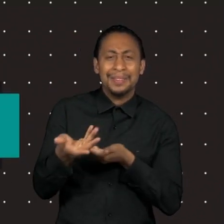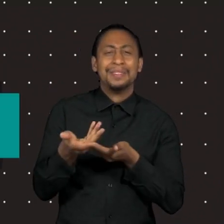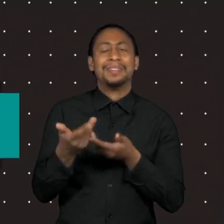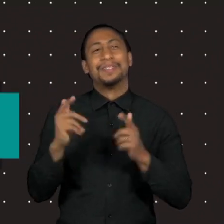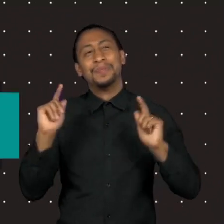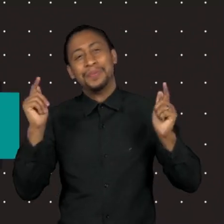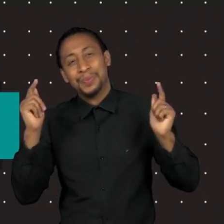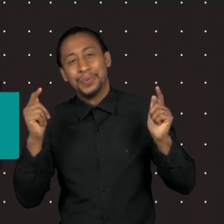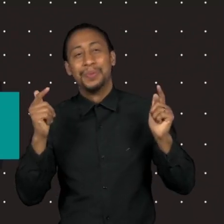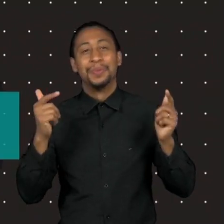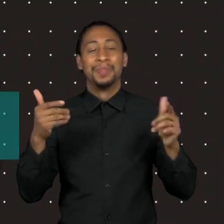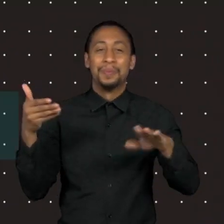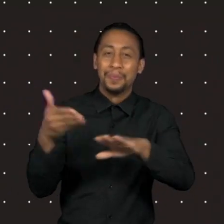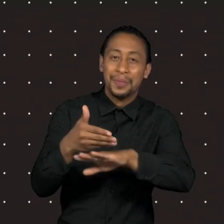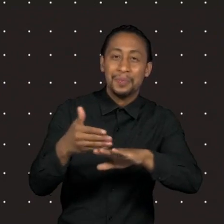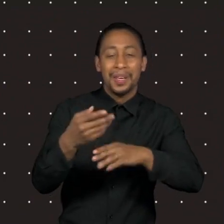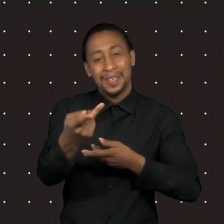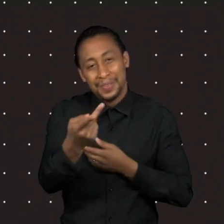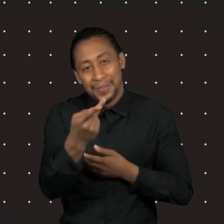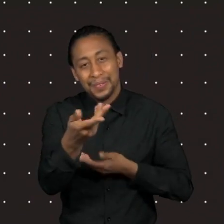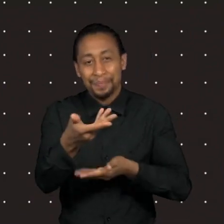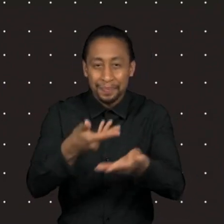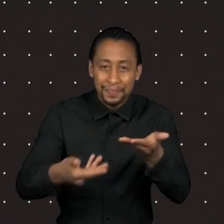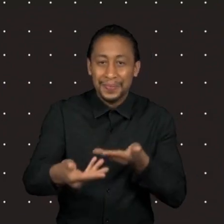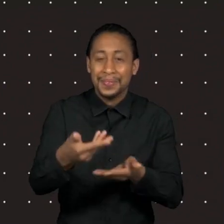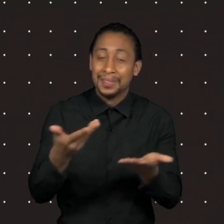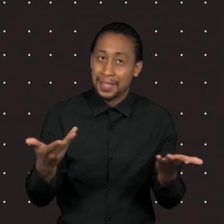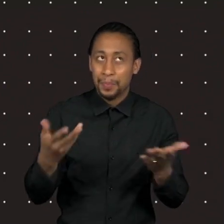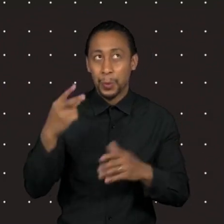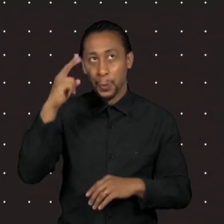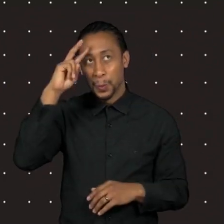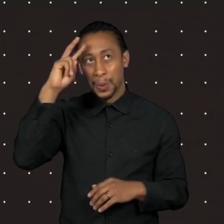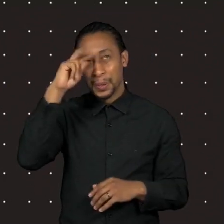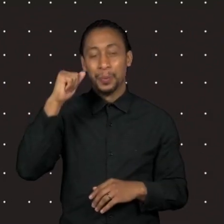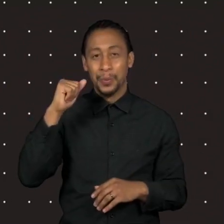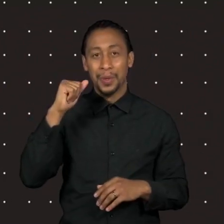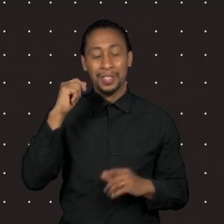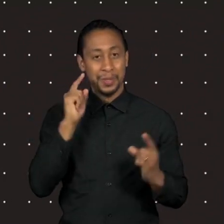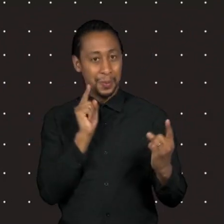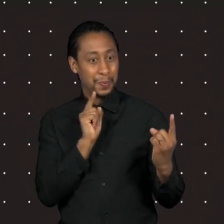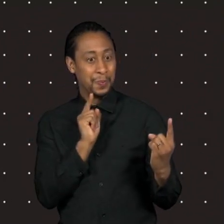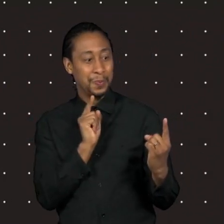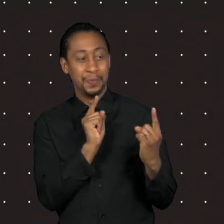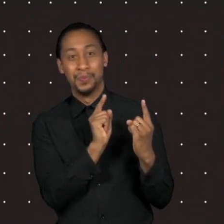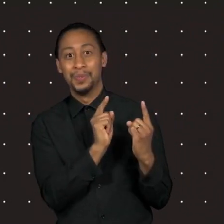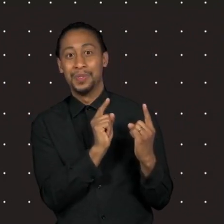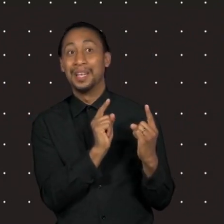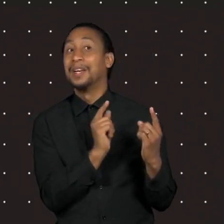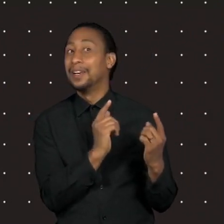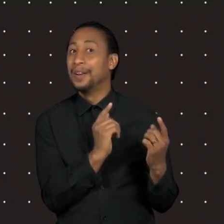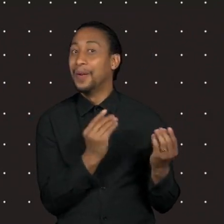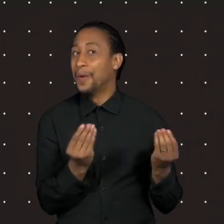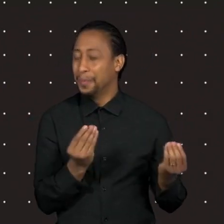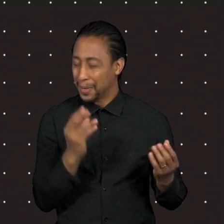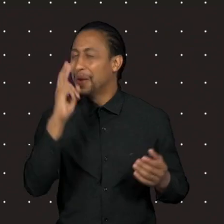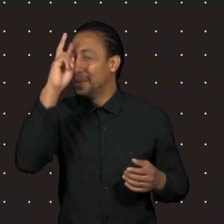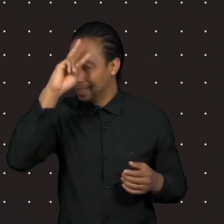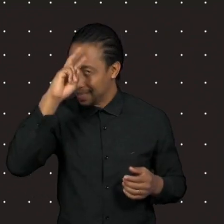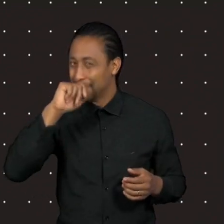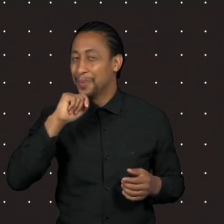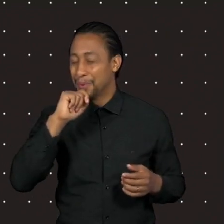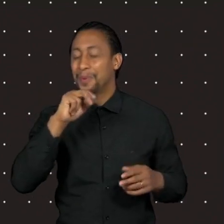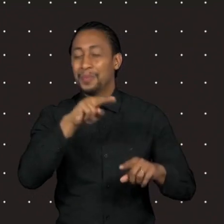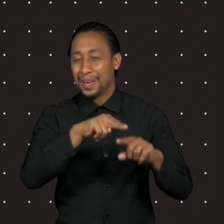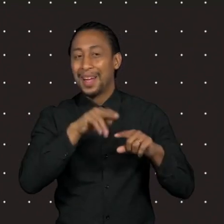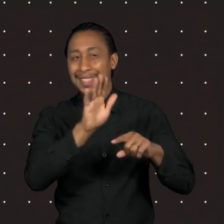artísticas e da gente mesmo, né? Mas eu lembro aqui como é que a gente se cruzou. E foi graças à